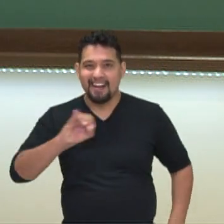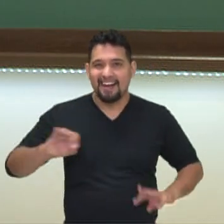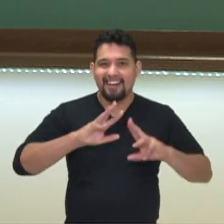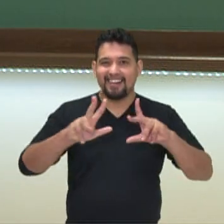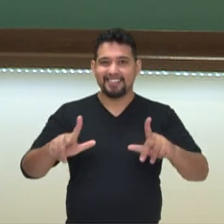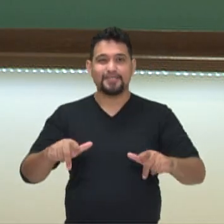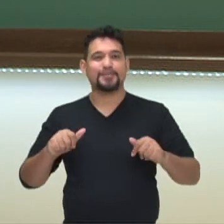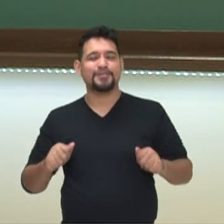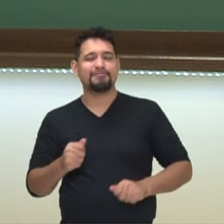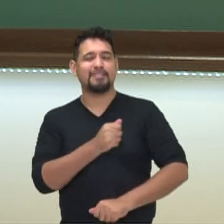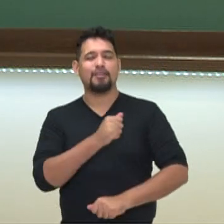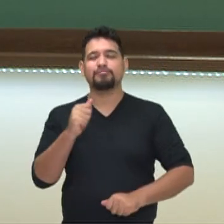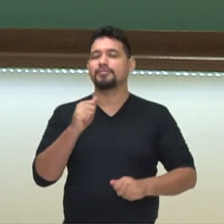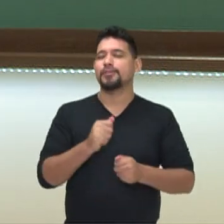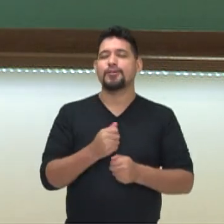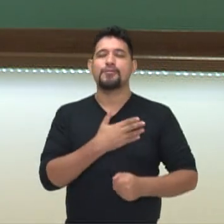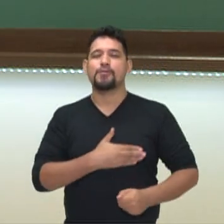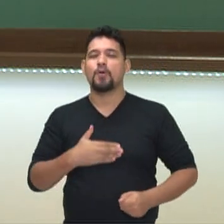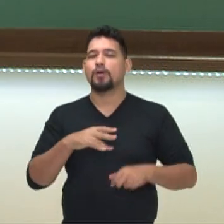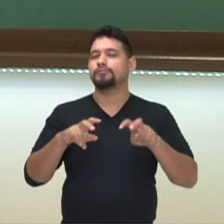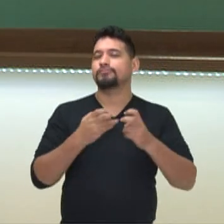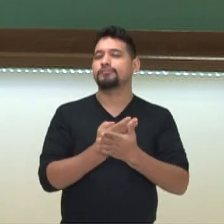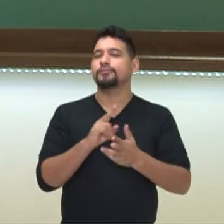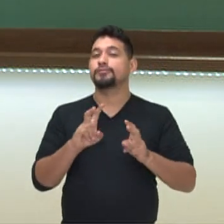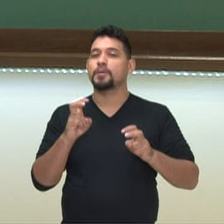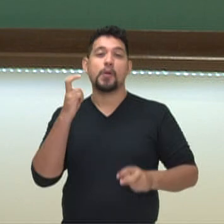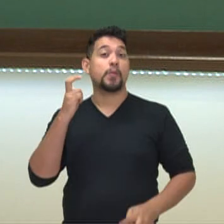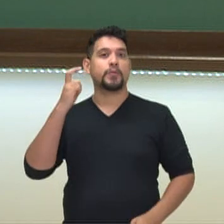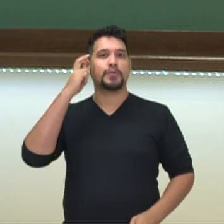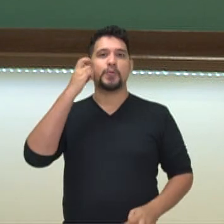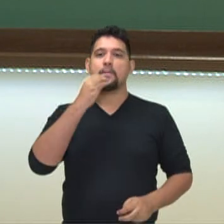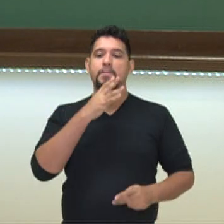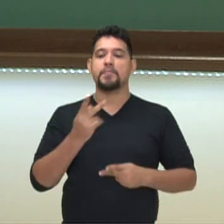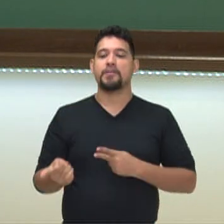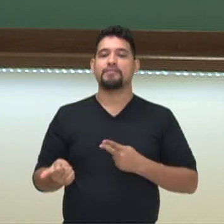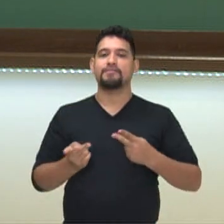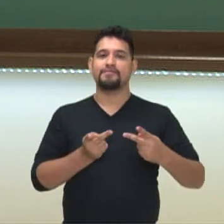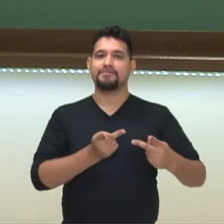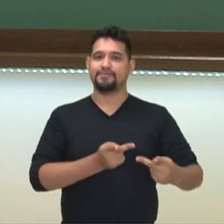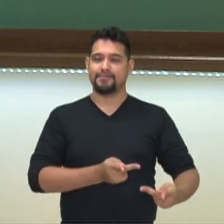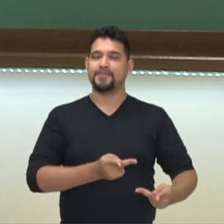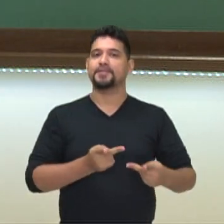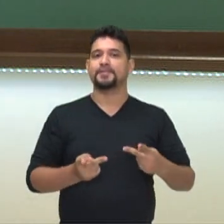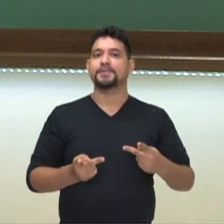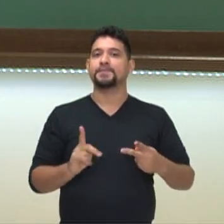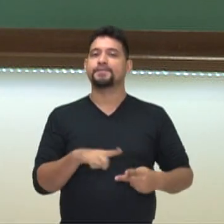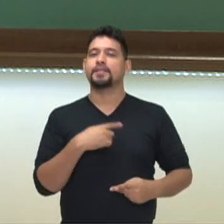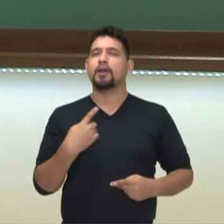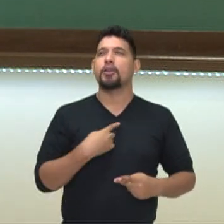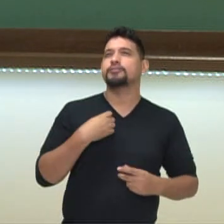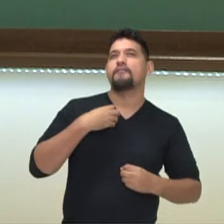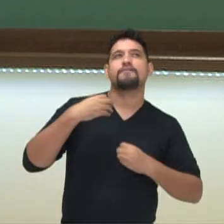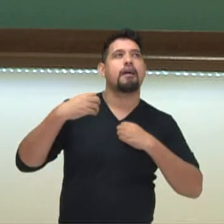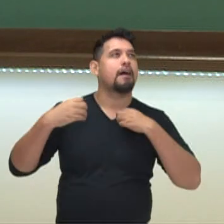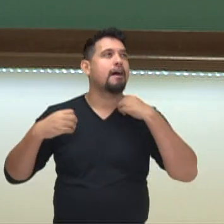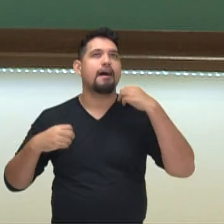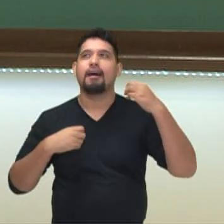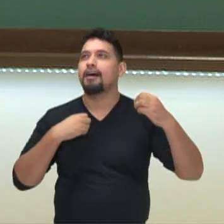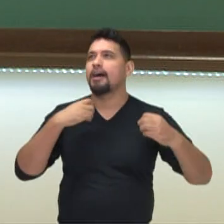aventureiros da cultura! Sejam todos e todas bem-vindos a mais uma viagem no universo